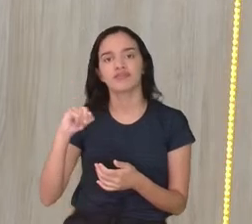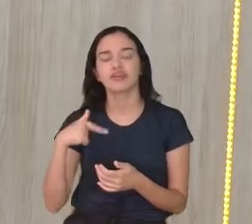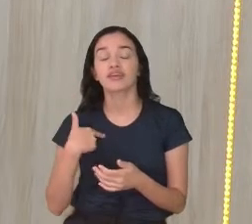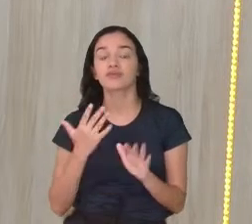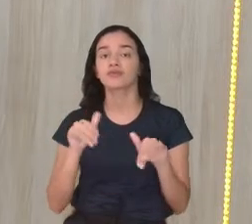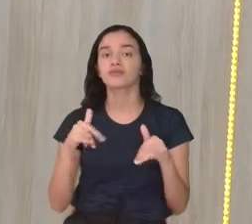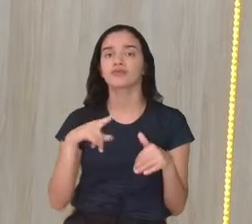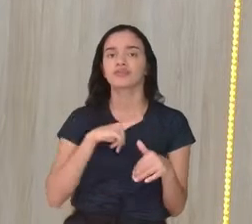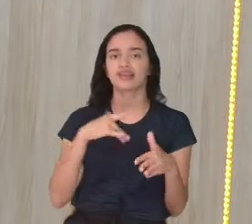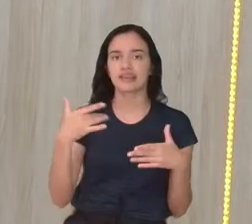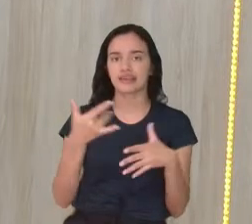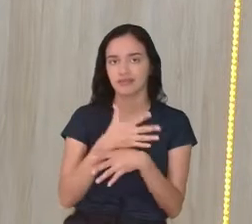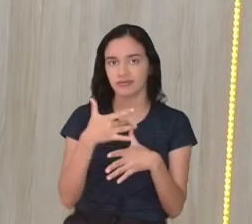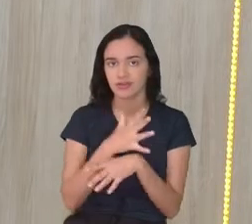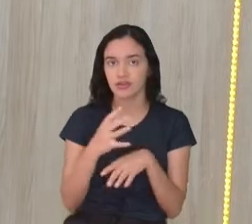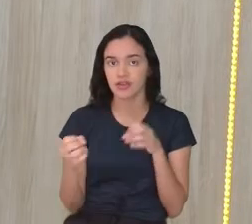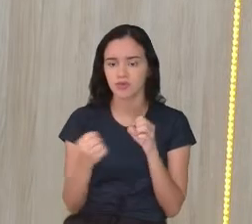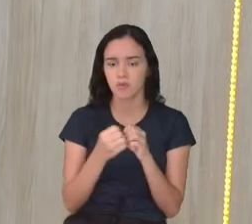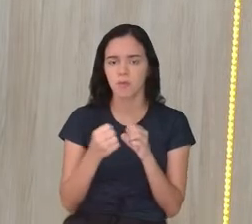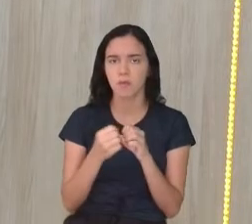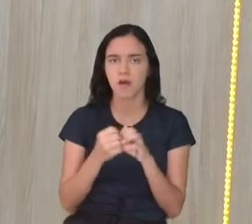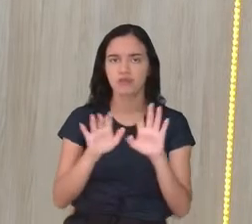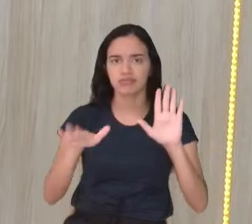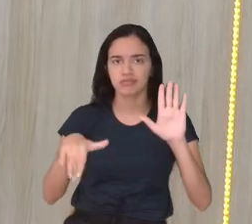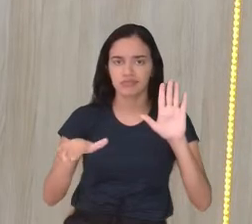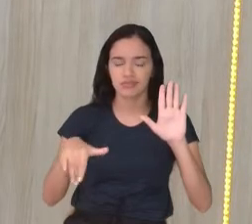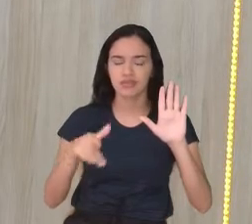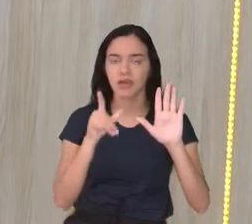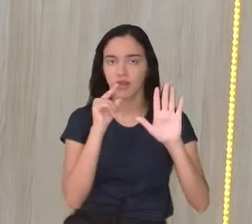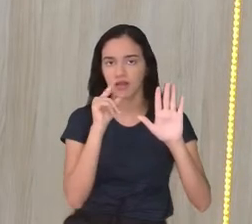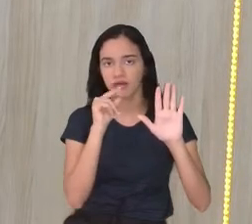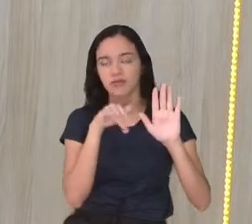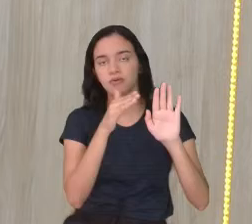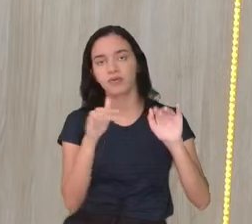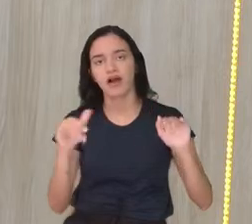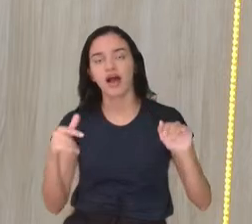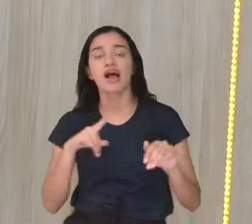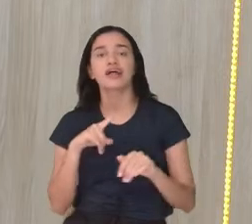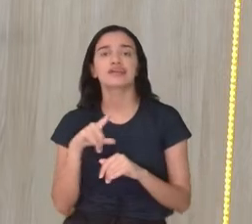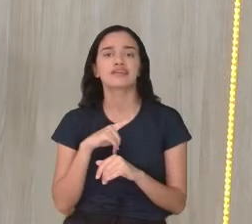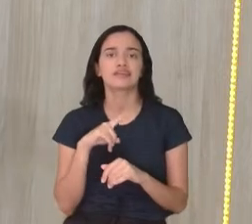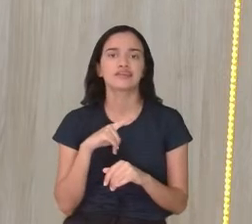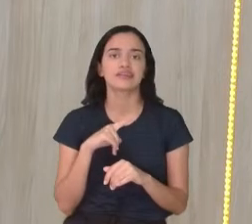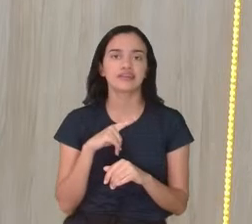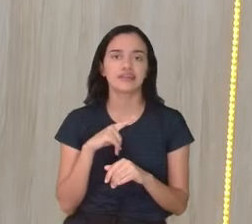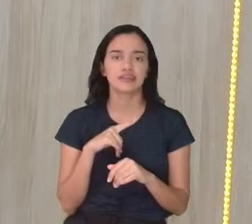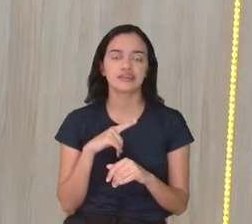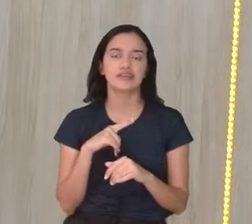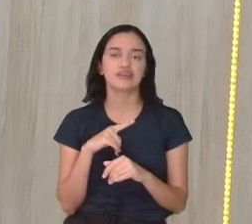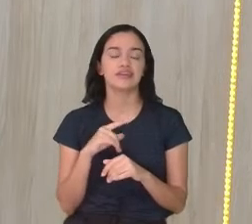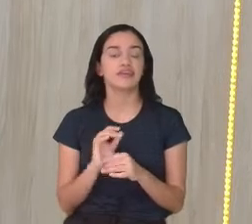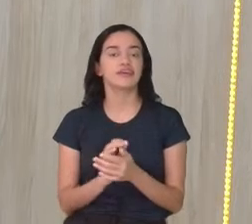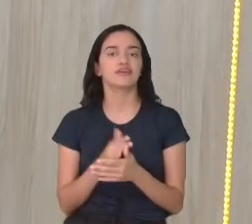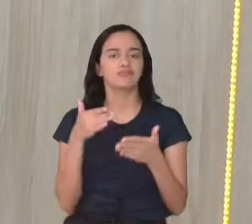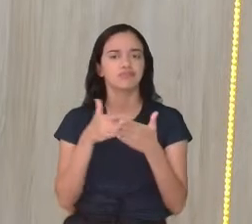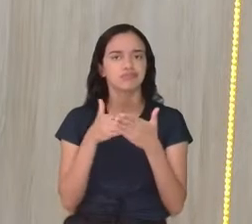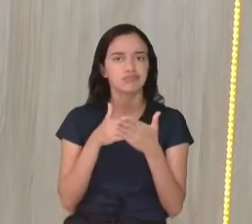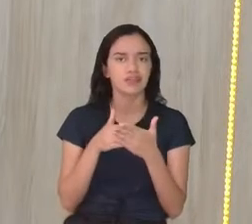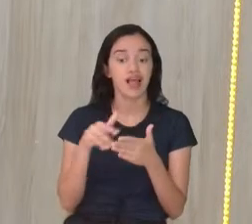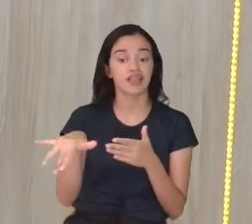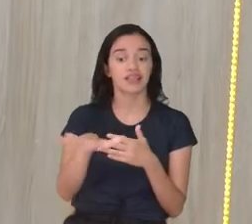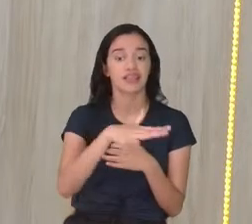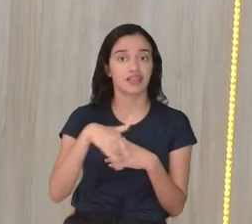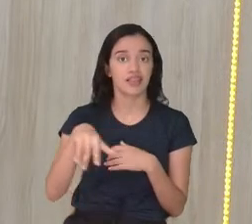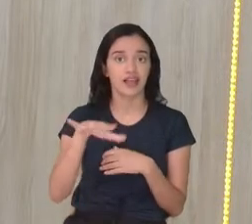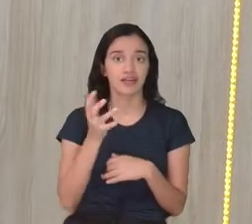cidades próximas ao mar, a gente tem essa interferência do mar no clima dessa